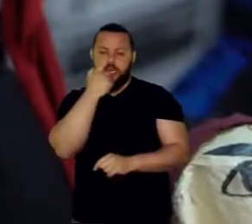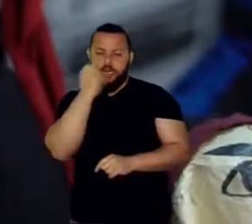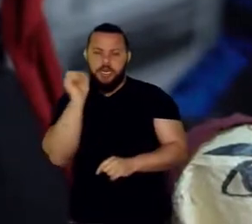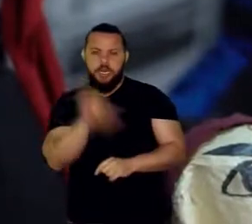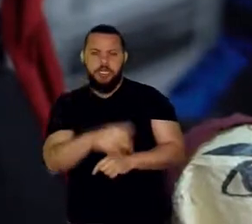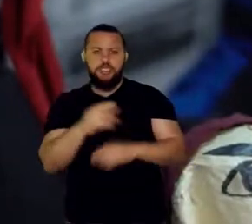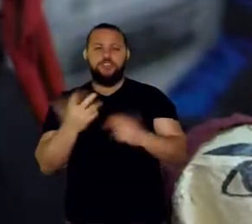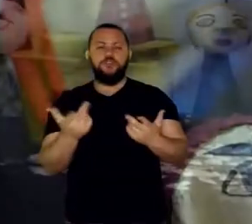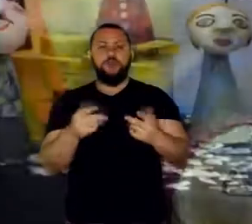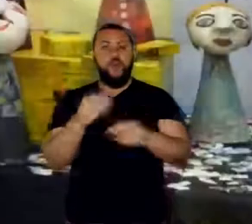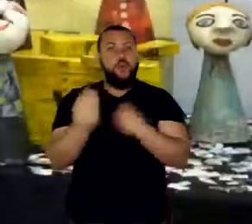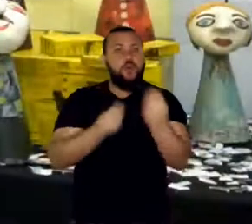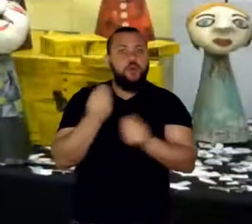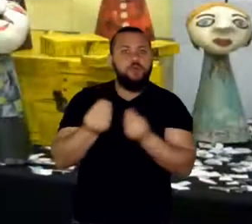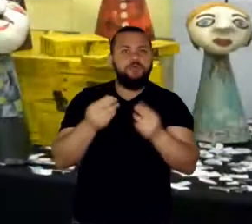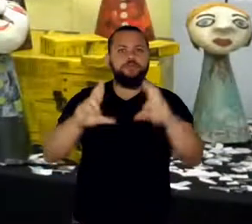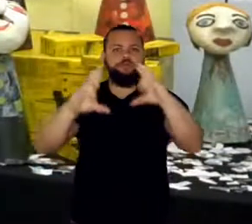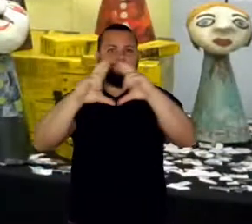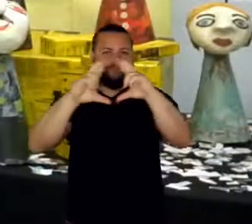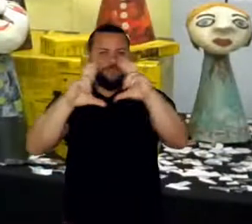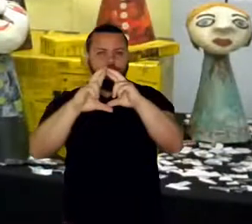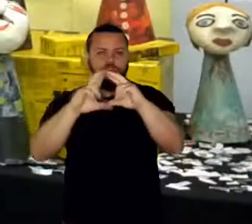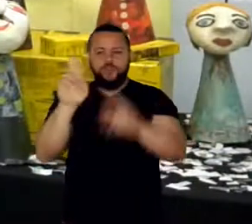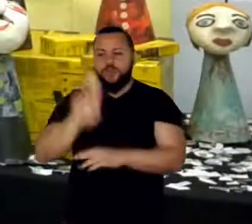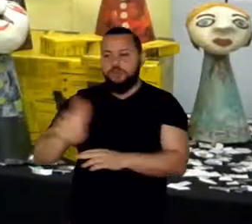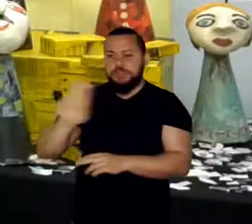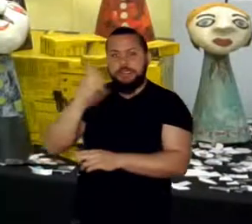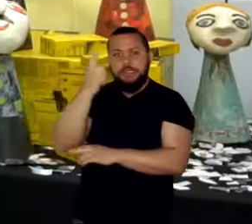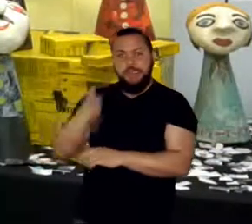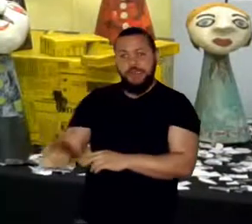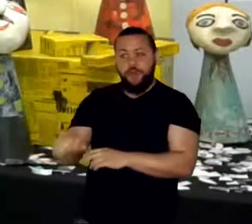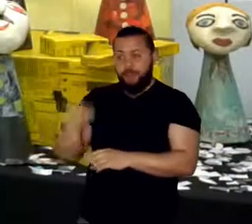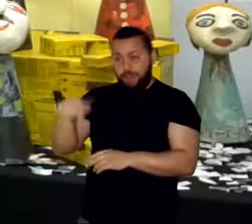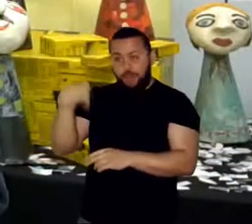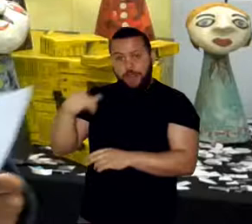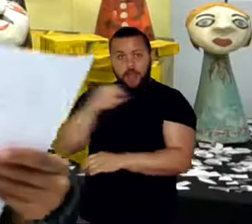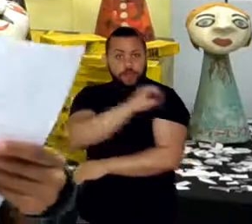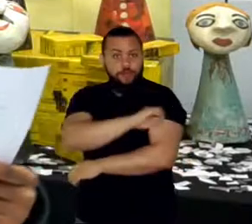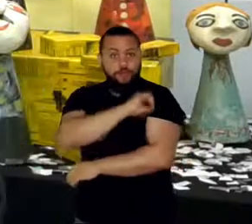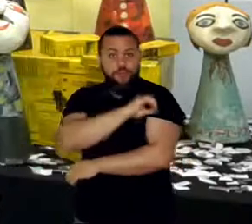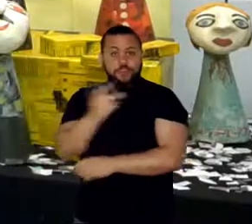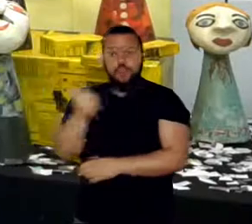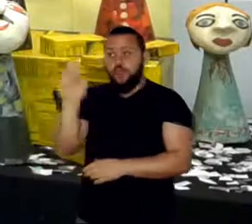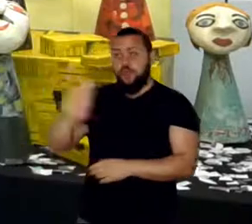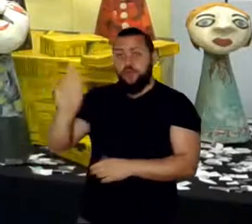e reuso, que é o caso desta oficina que reutiliza o jornal.